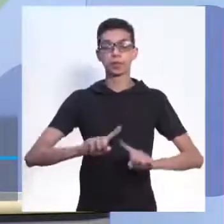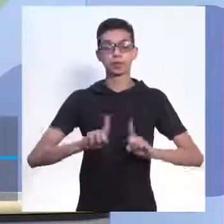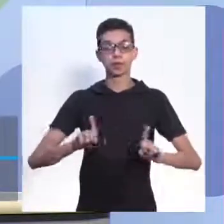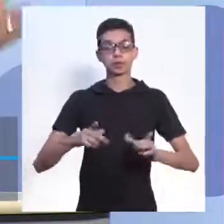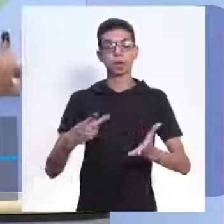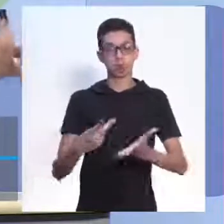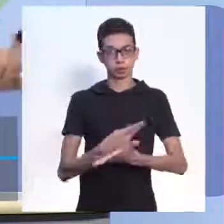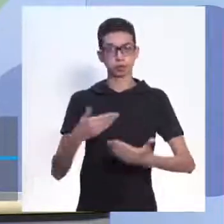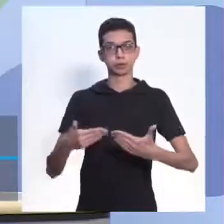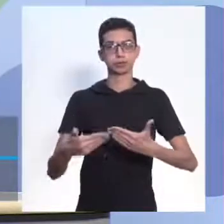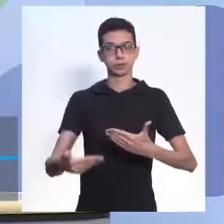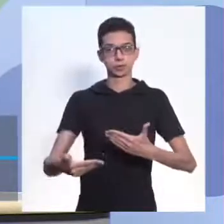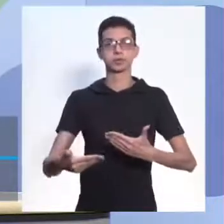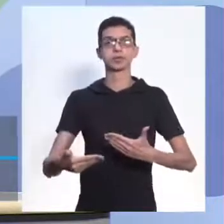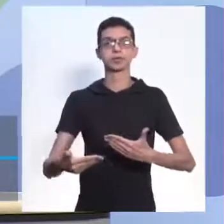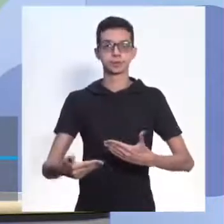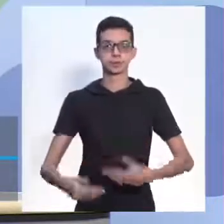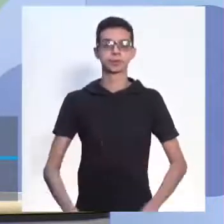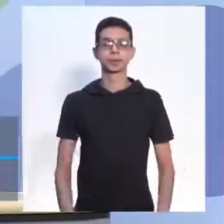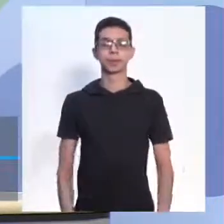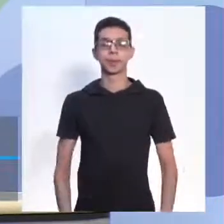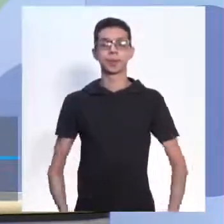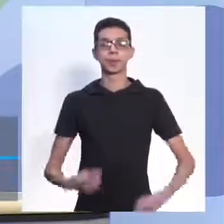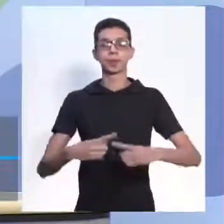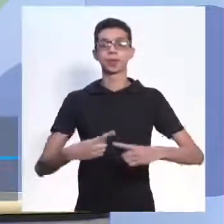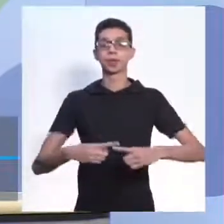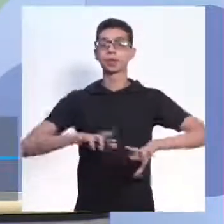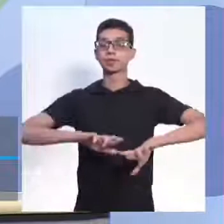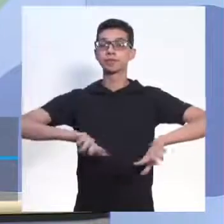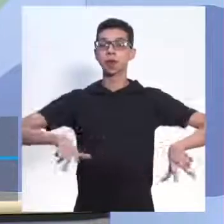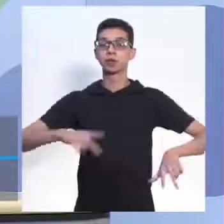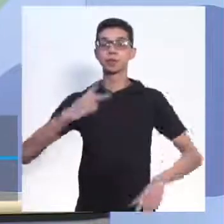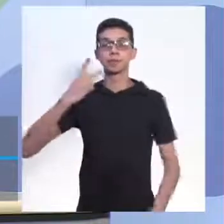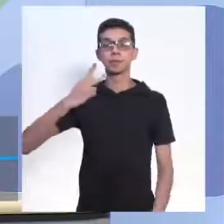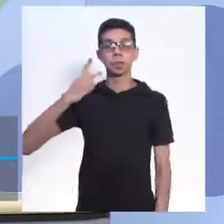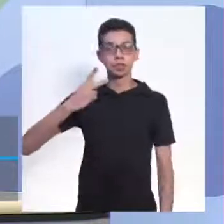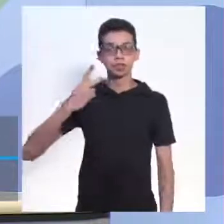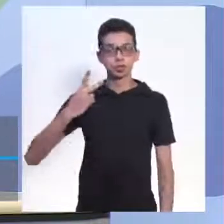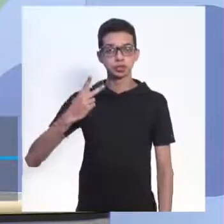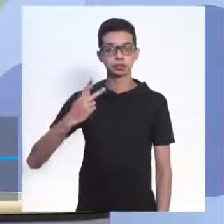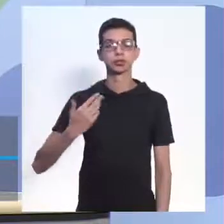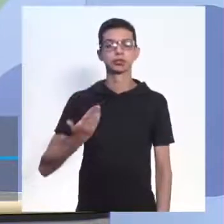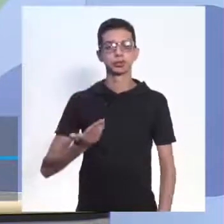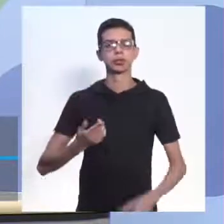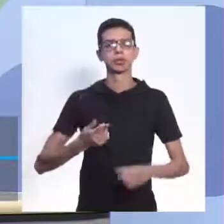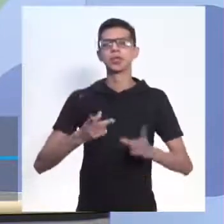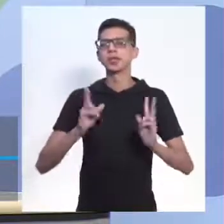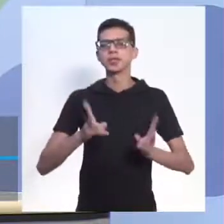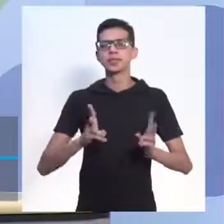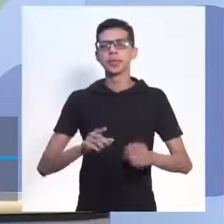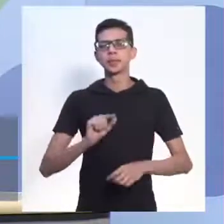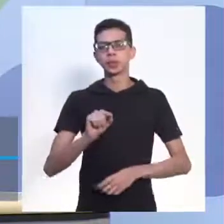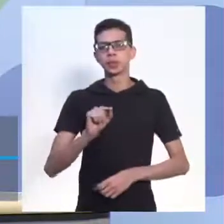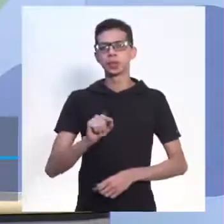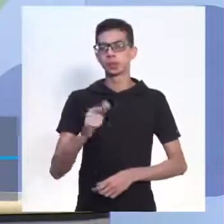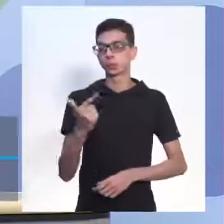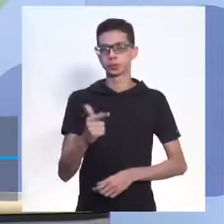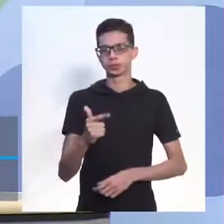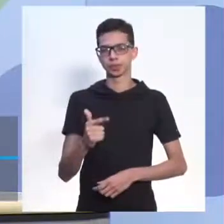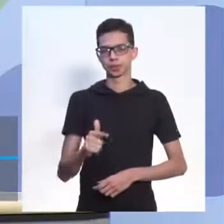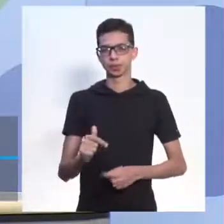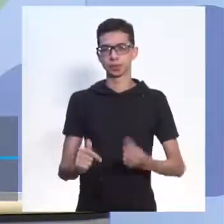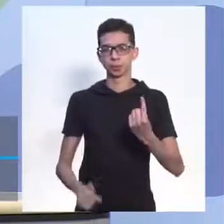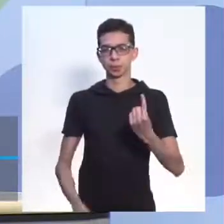frequenta em consequência do pluripartidarismo justamente porque normalmente a gente não alcançaria um